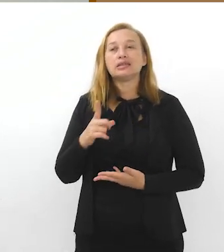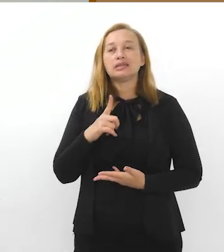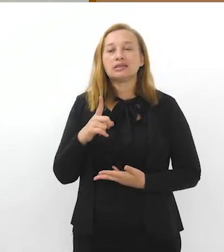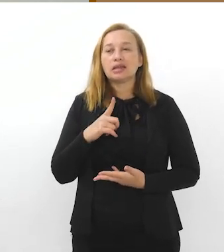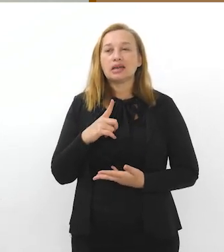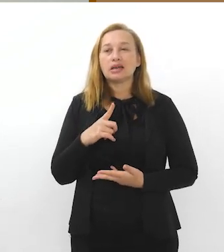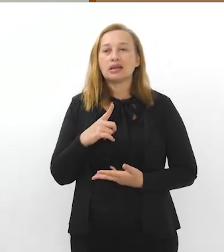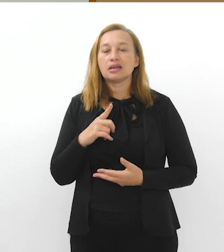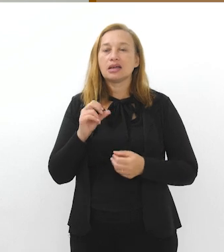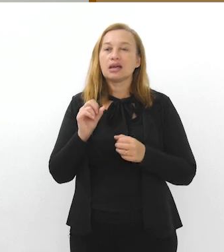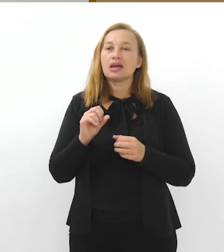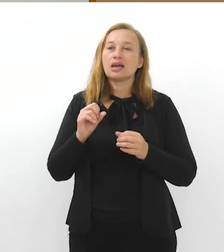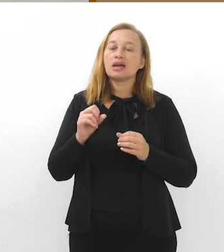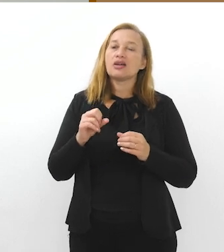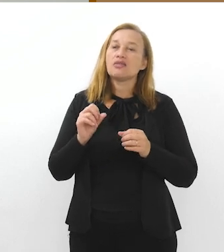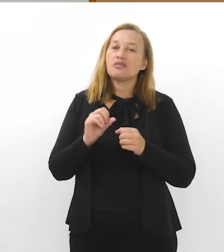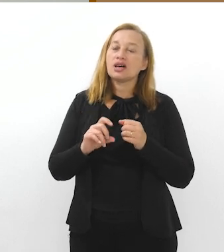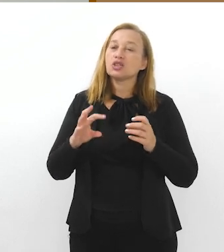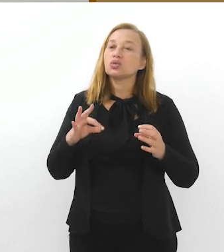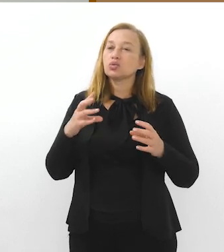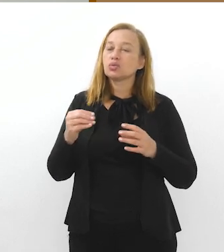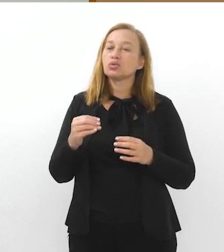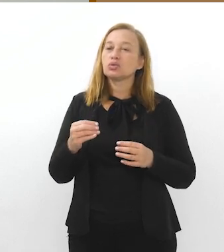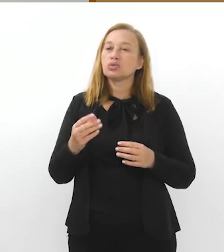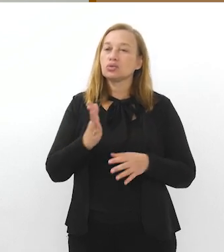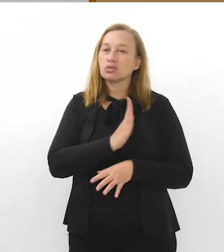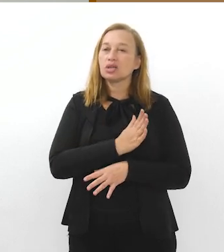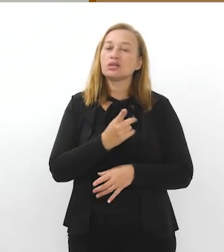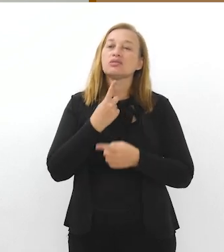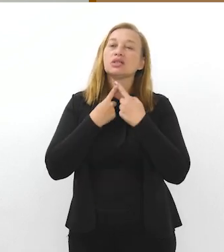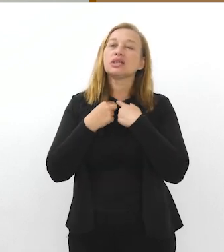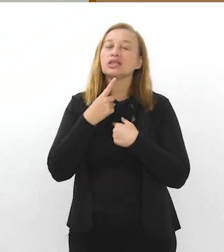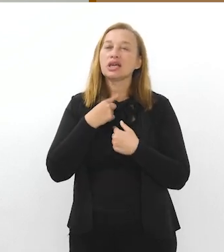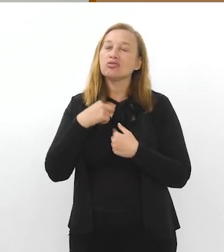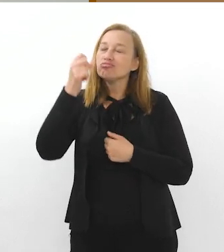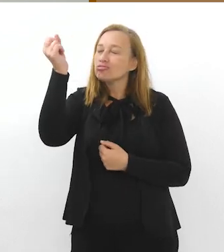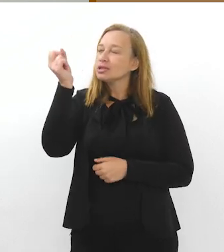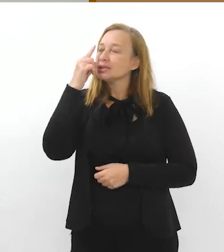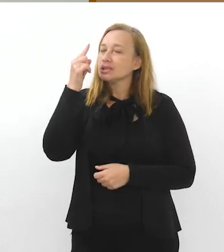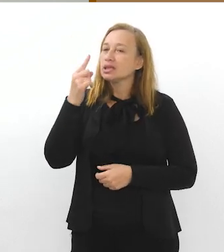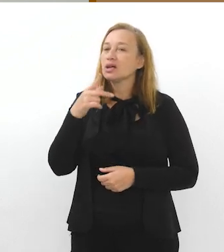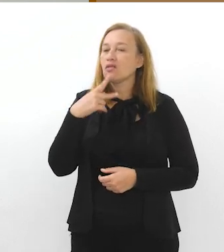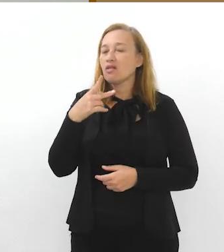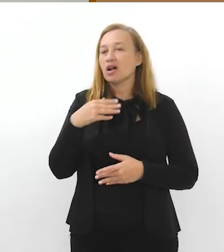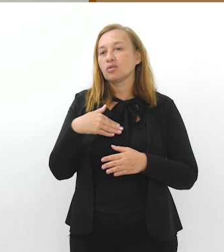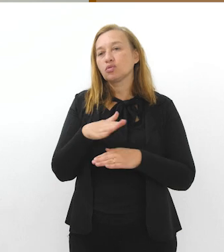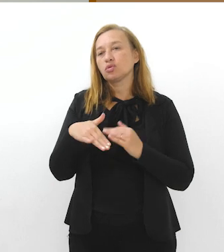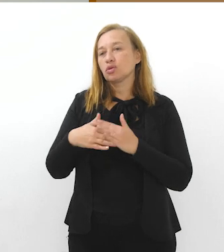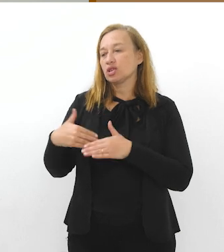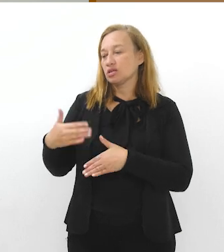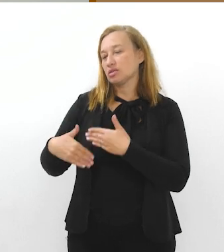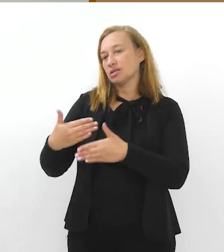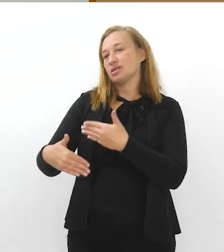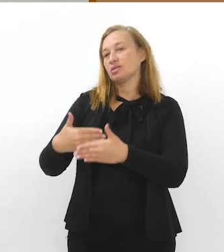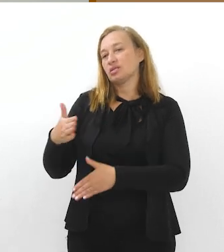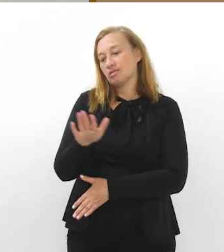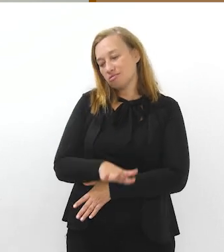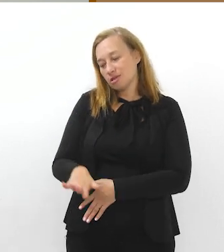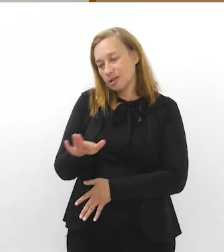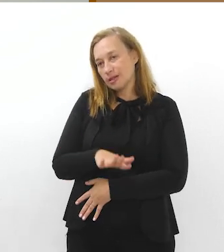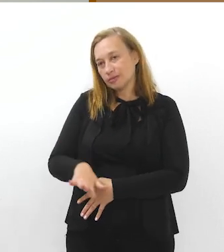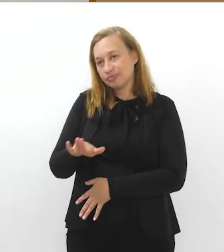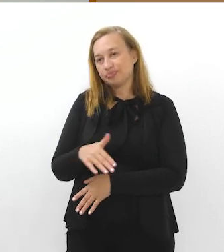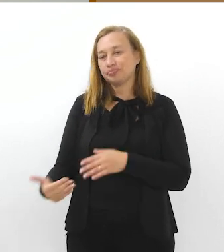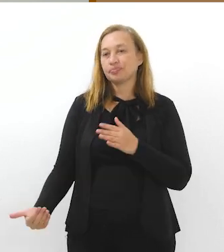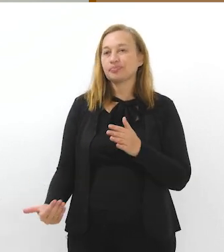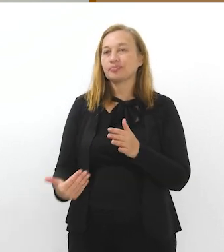tem um salmo que diz, né? Realize tudo que seu coração deseja. E ele serviu de inspiração para o título. Então, eu conto toda a minha trajetória desde